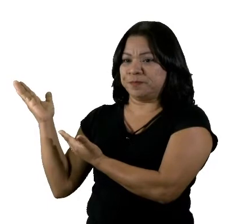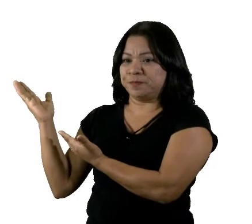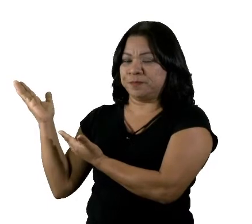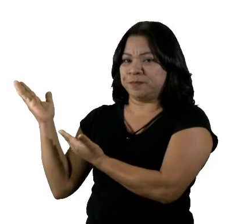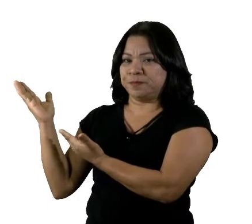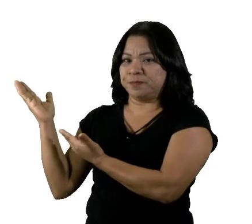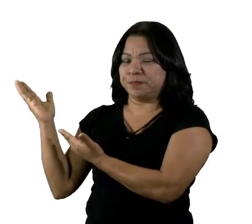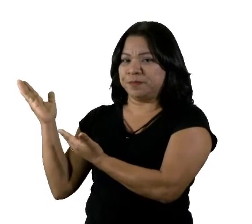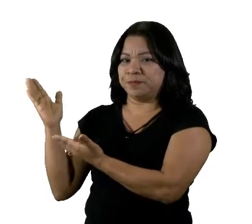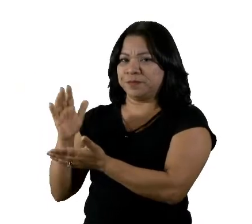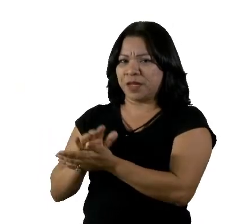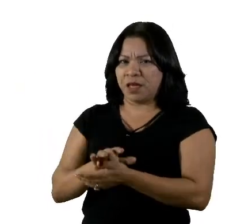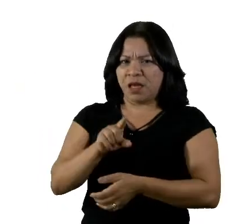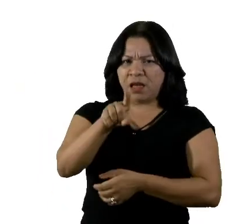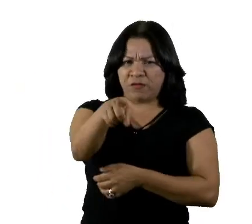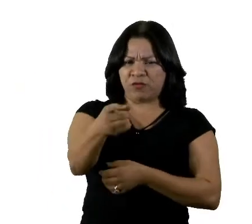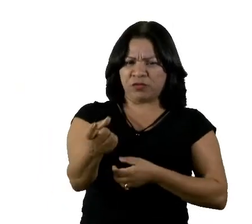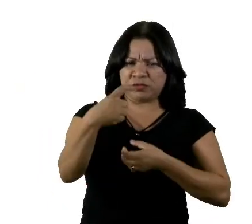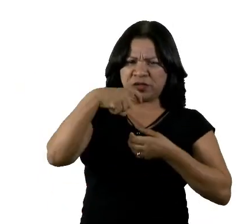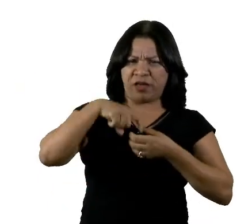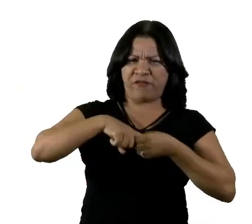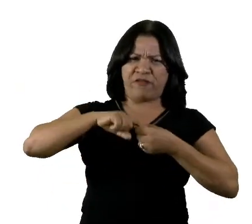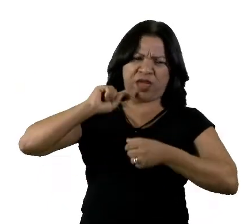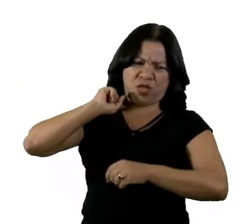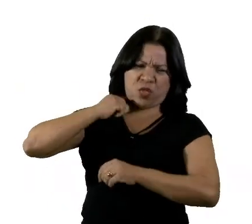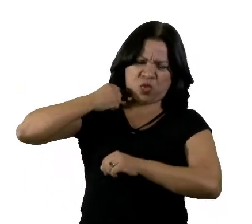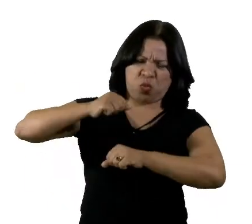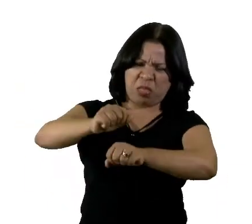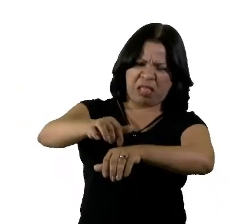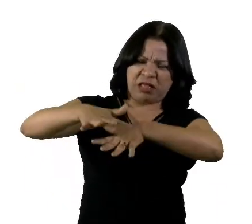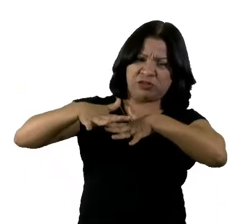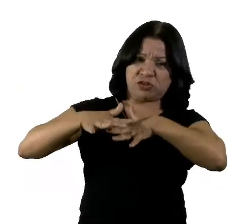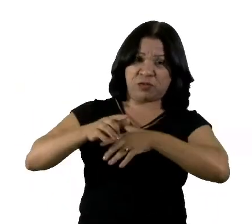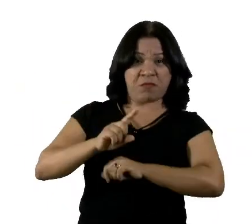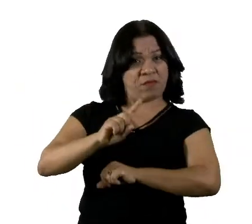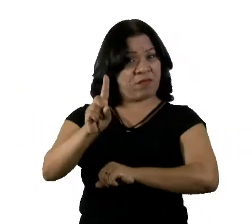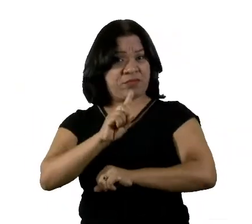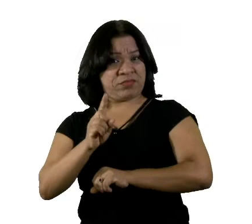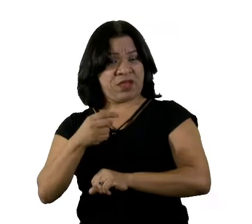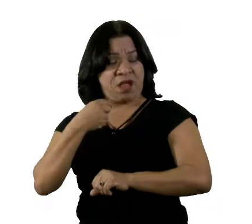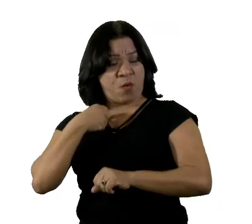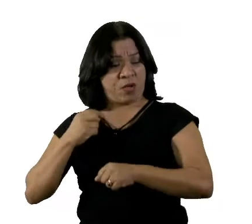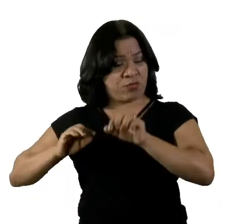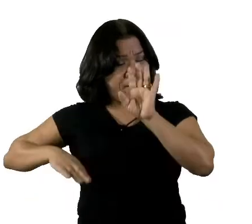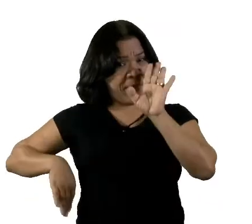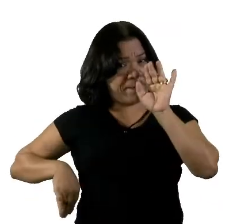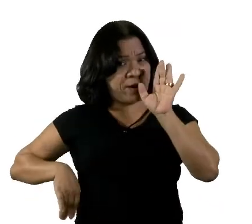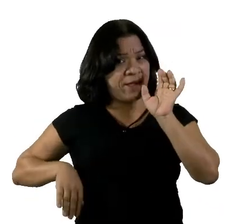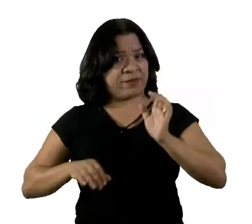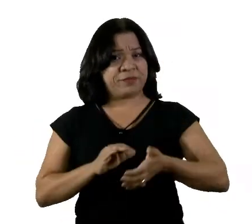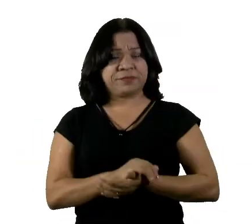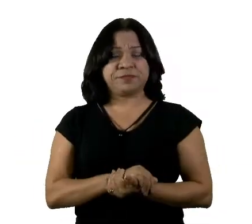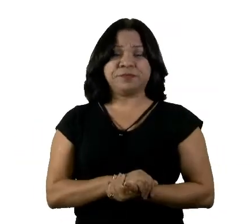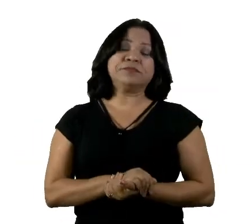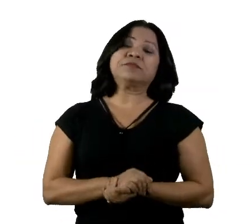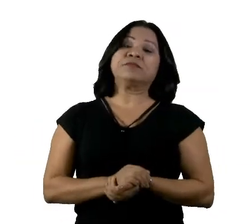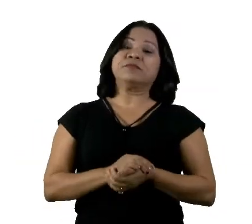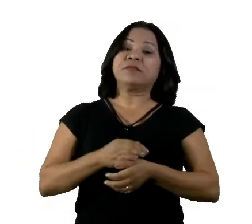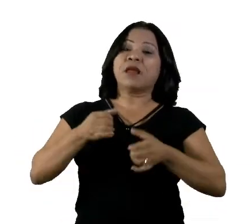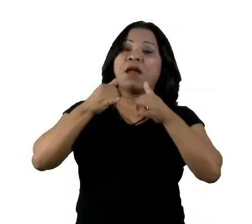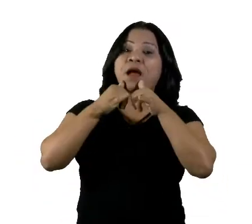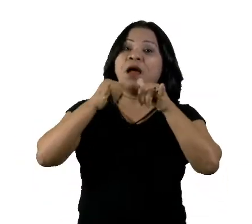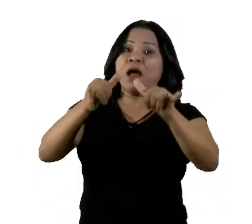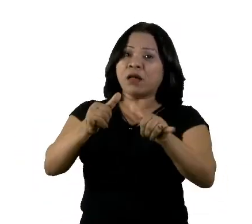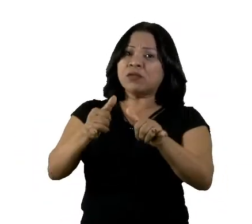Você veio do lixão? Não, vim da praia. A notícia que a gente leu falou da presença